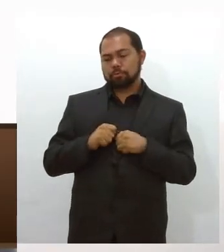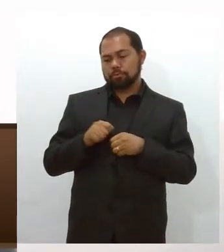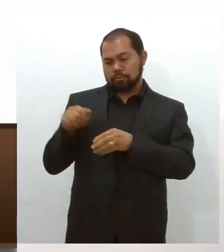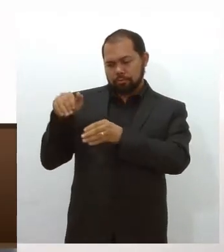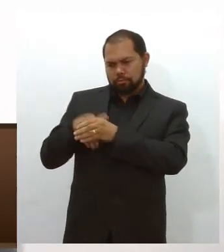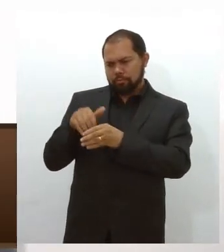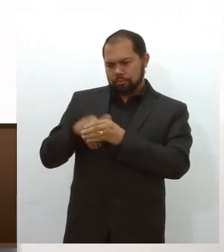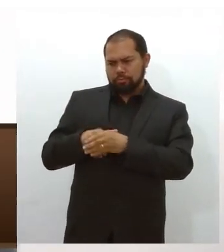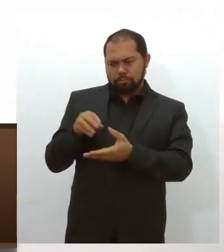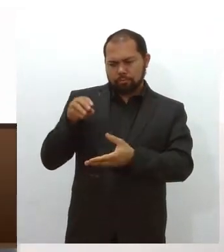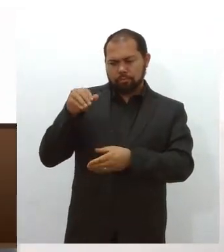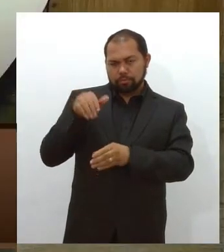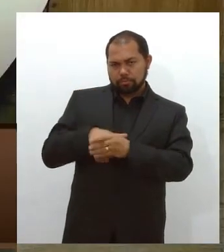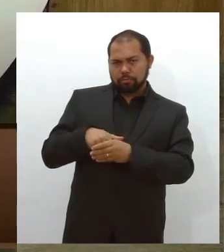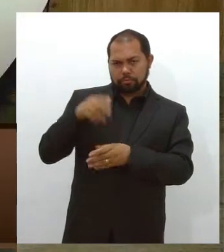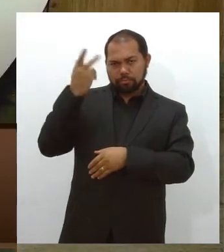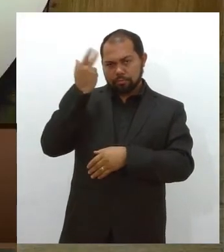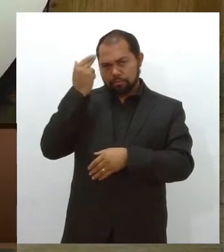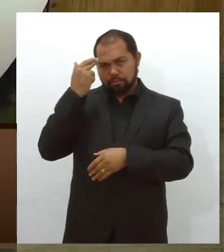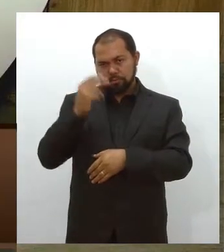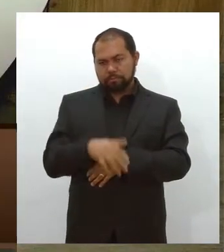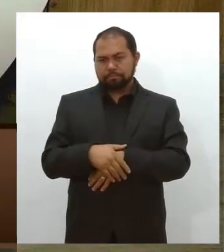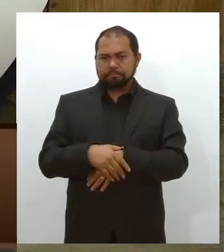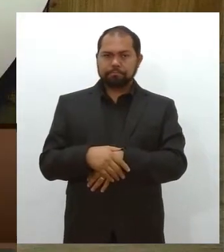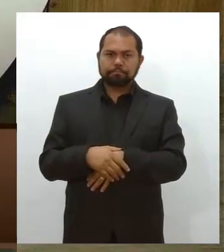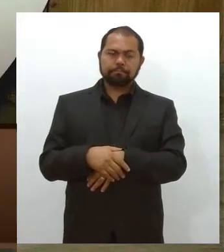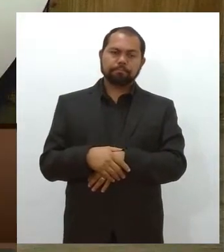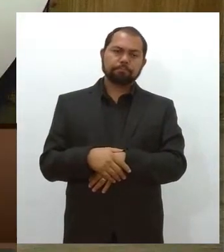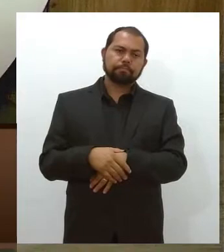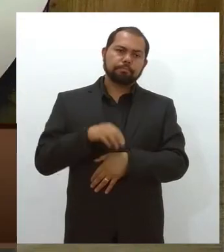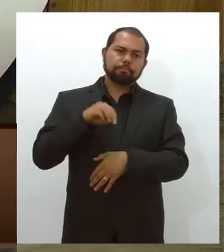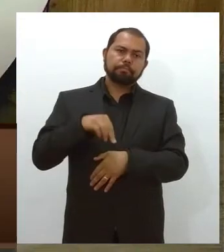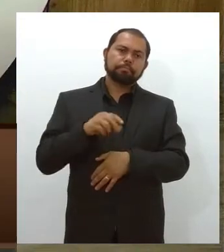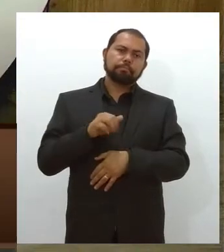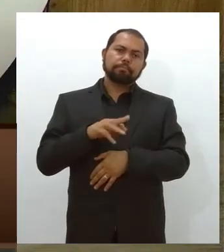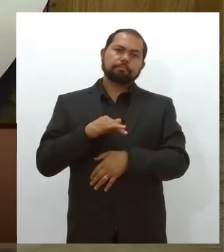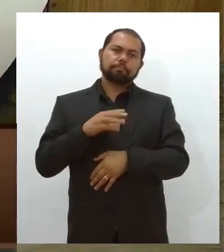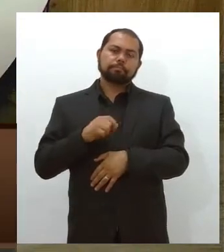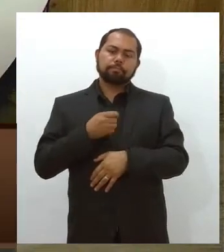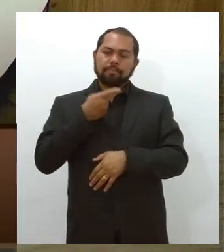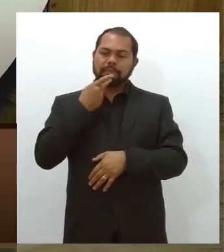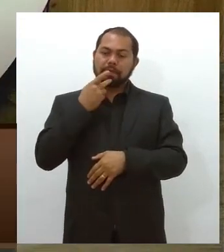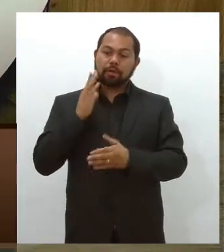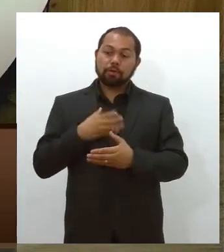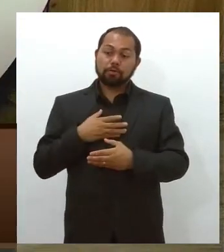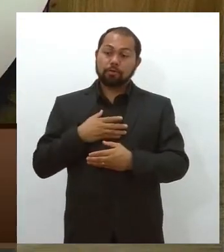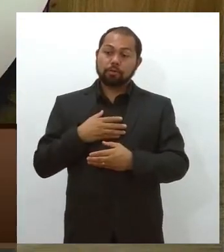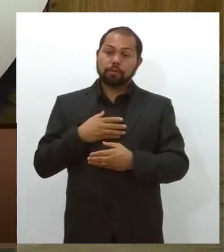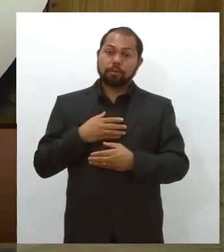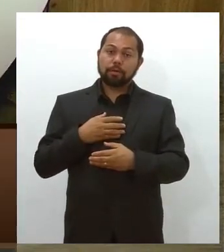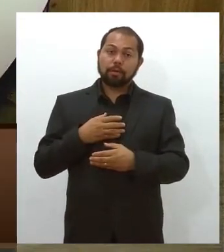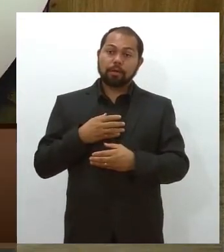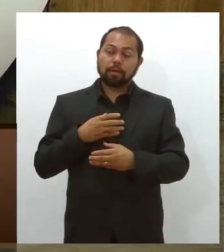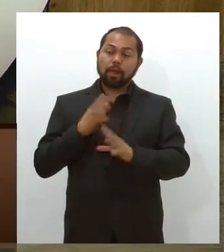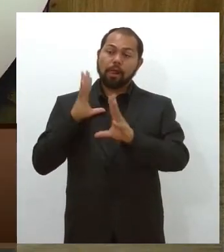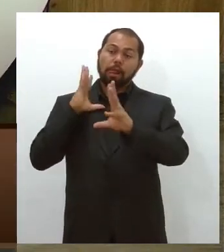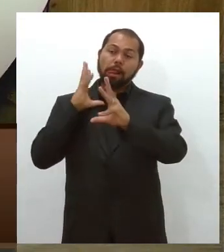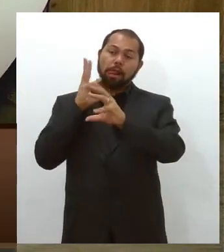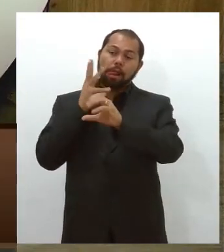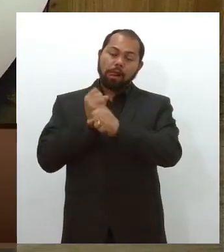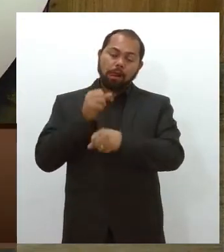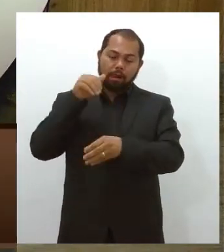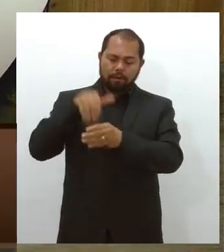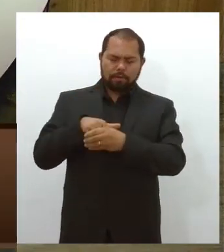sessões eleitorais. Marcelo, vamos falar um pouquinho sobre a apuração dos votos, né? O pleito se encerra às 5 horas da